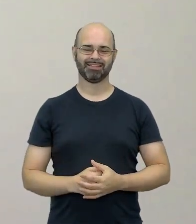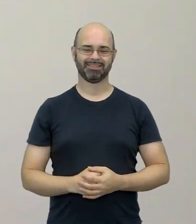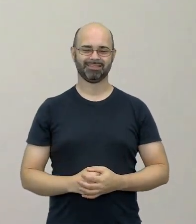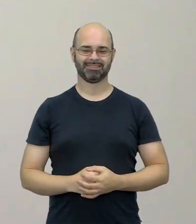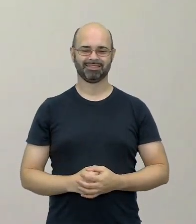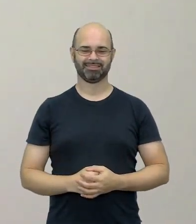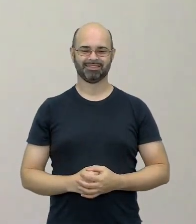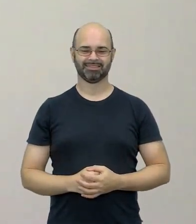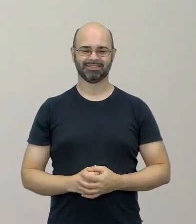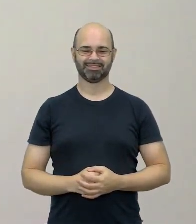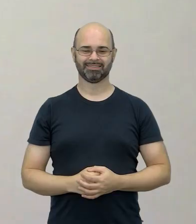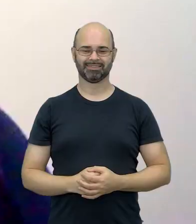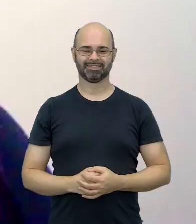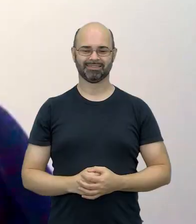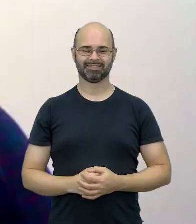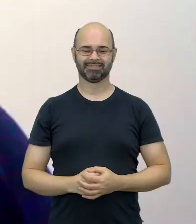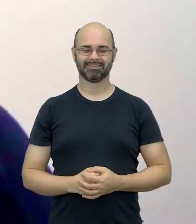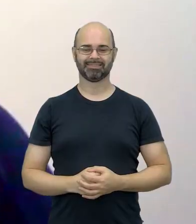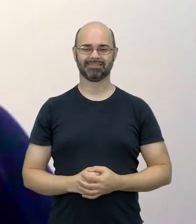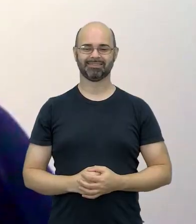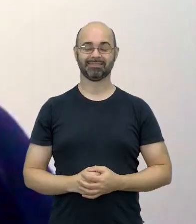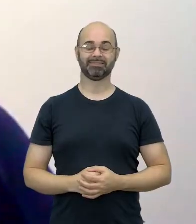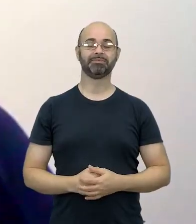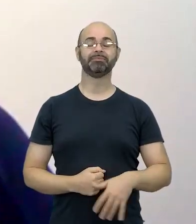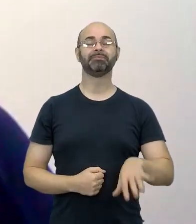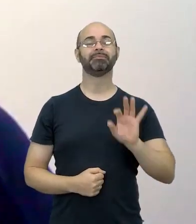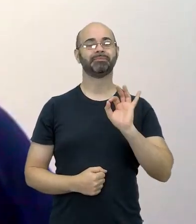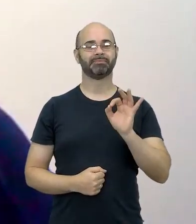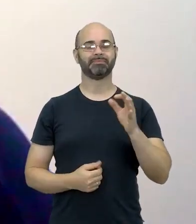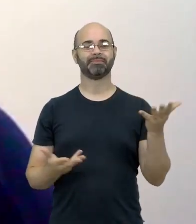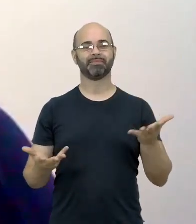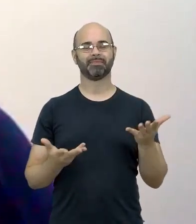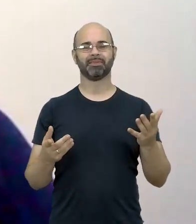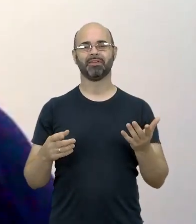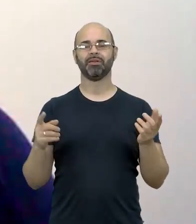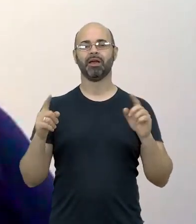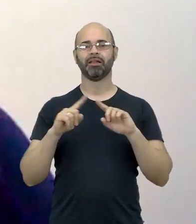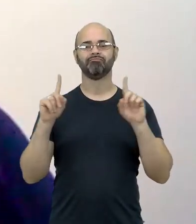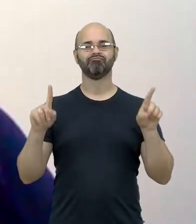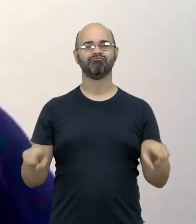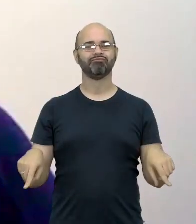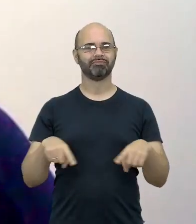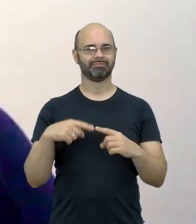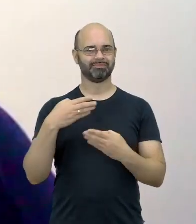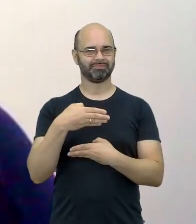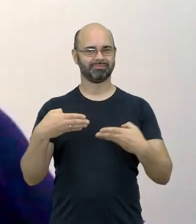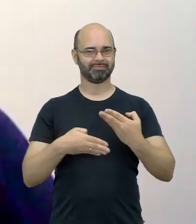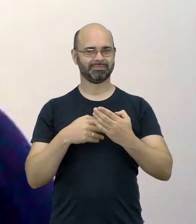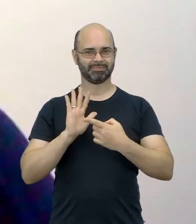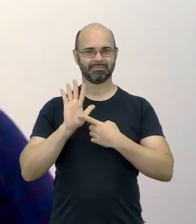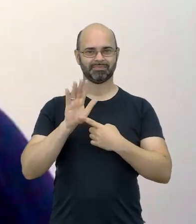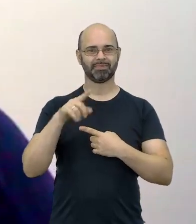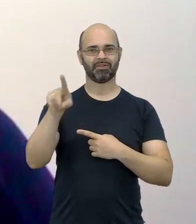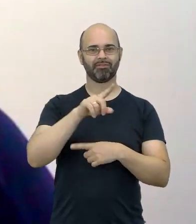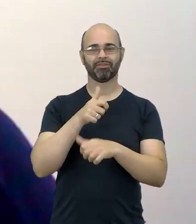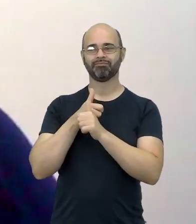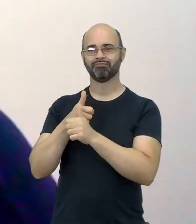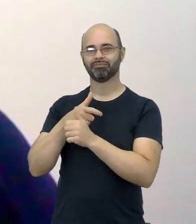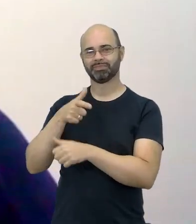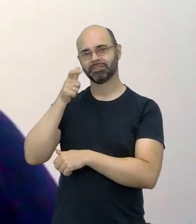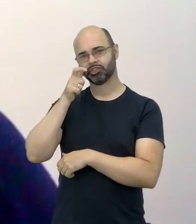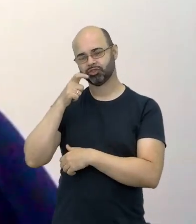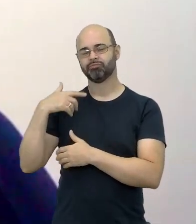Isso. Então, vamos lá, vou compartilhar com vocês a nossa tela para vocês poderem ir acompanhando o percurso